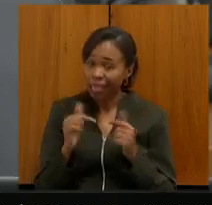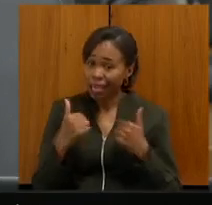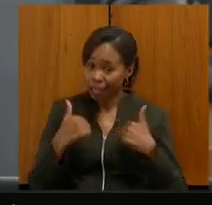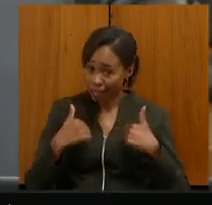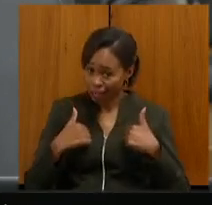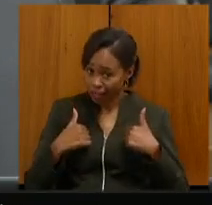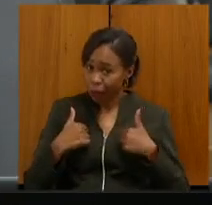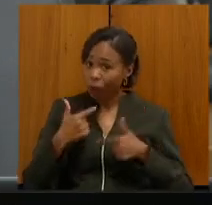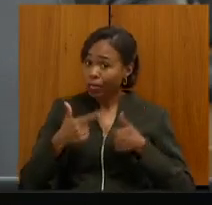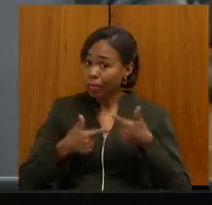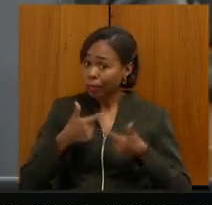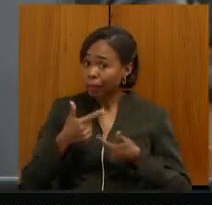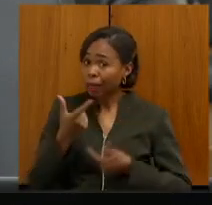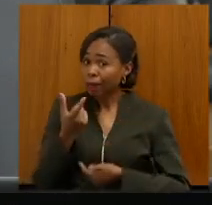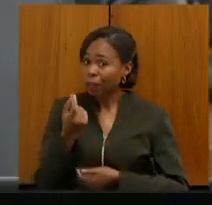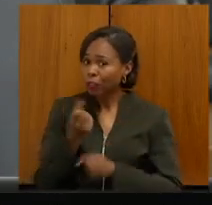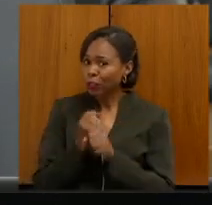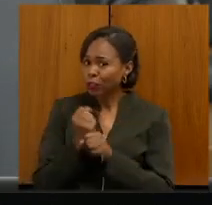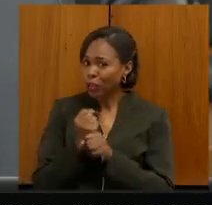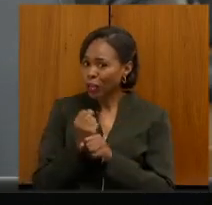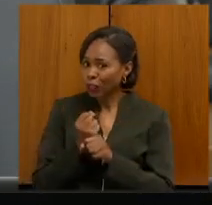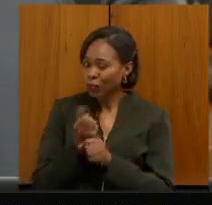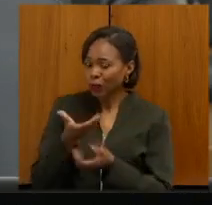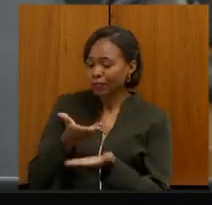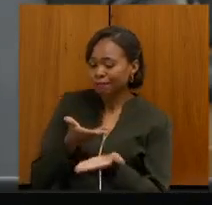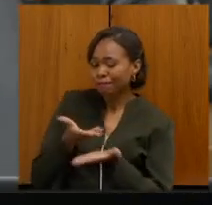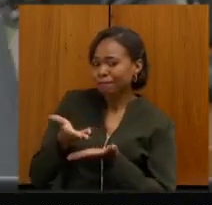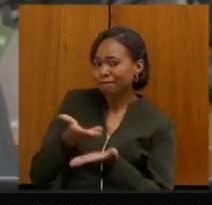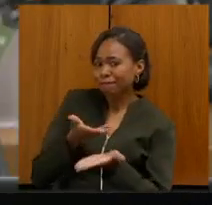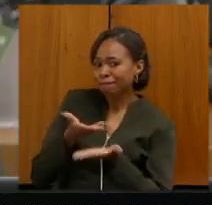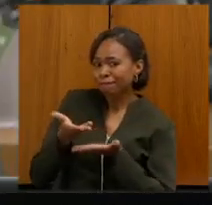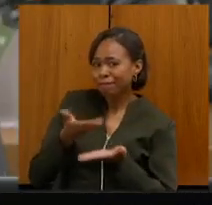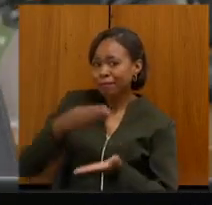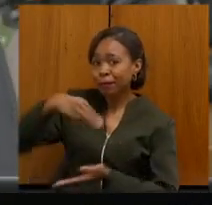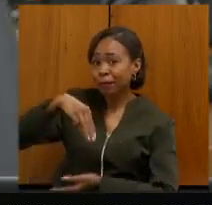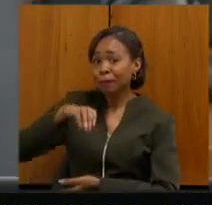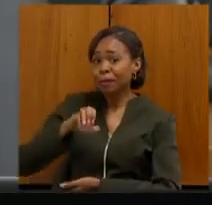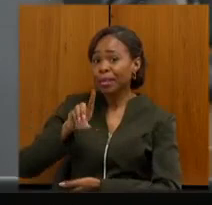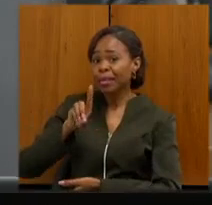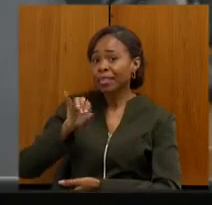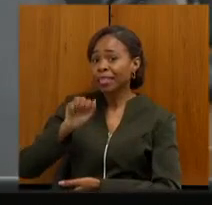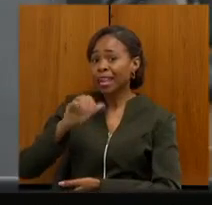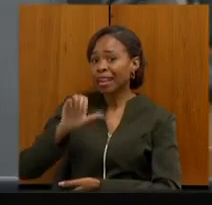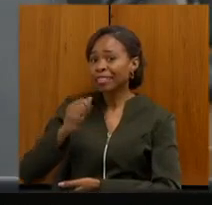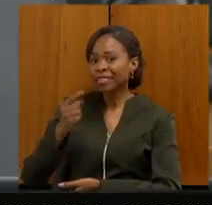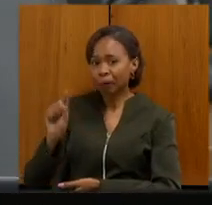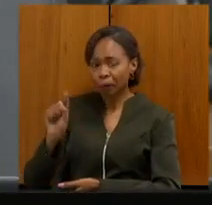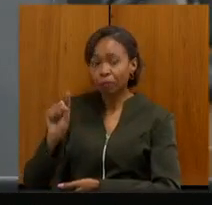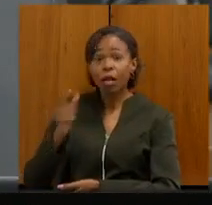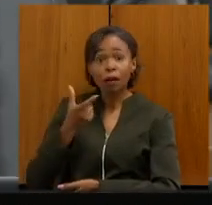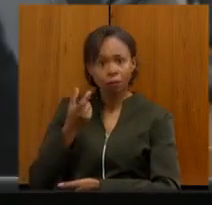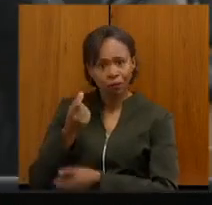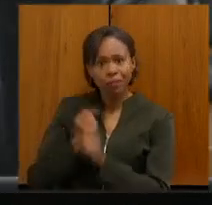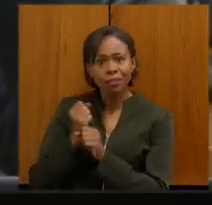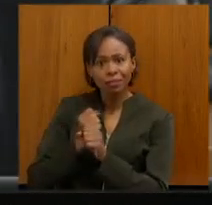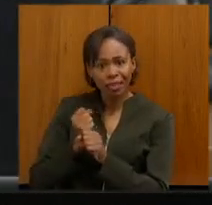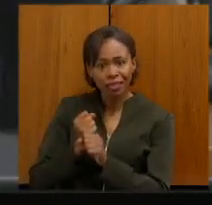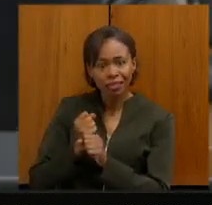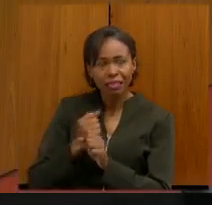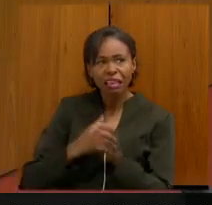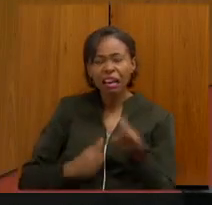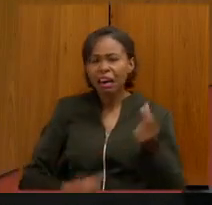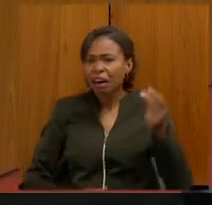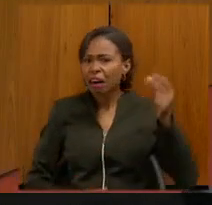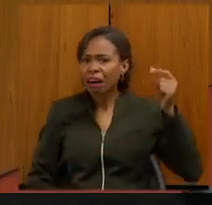trabalho com mediação há 20 anos então é uma coisa assim eu comecei Viu André antes de você ir para o